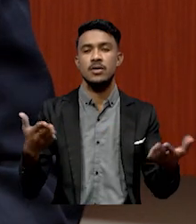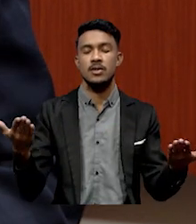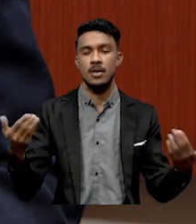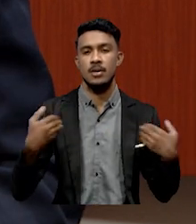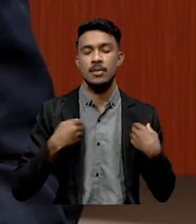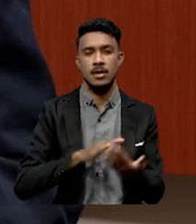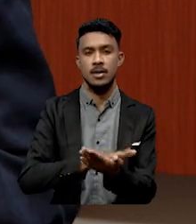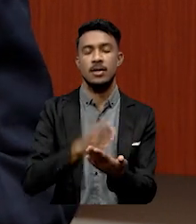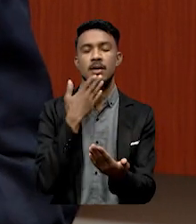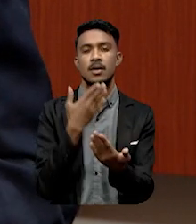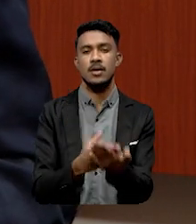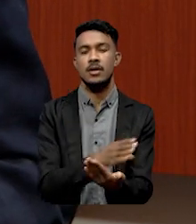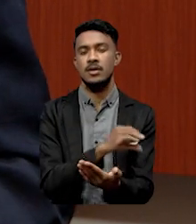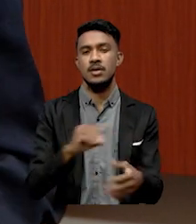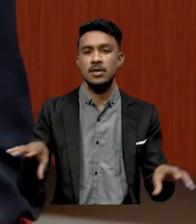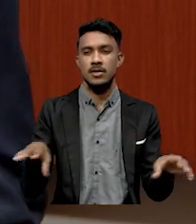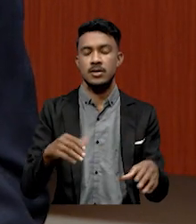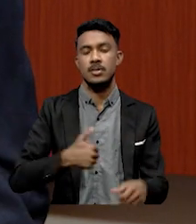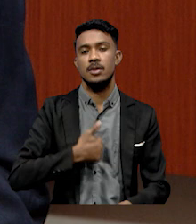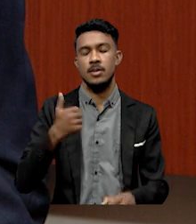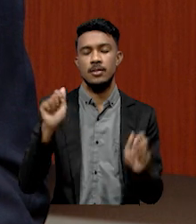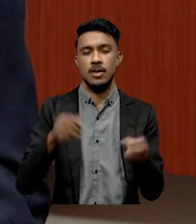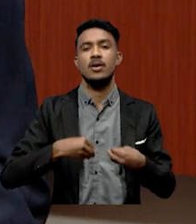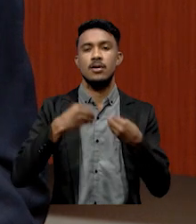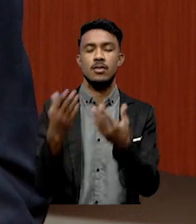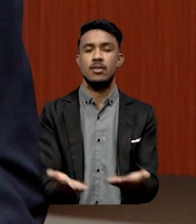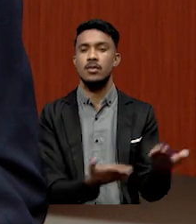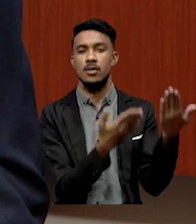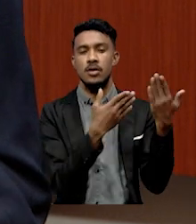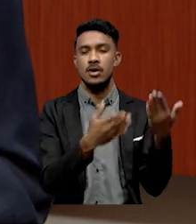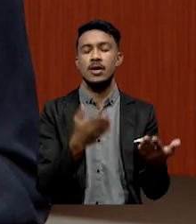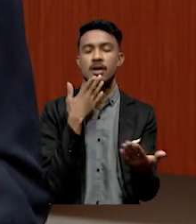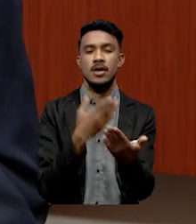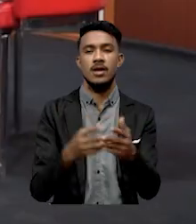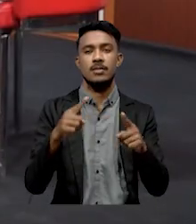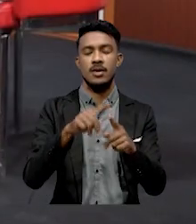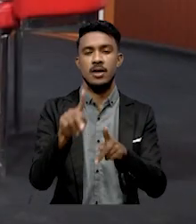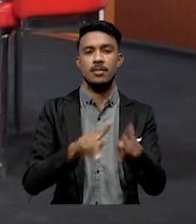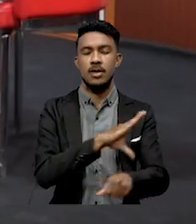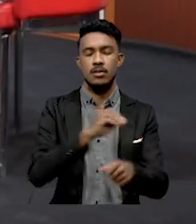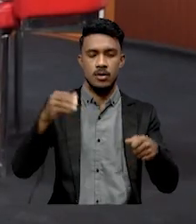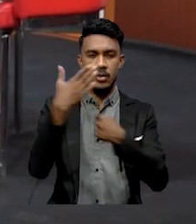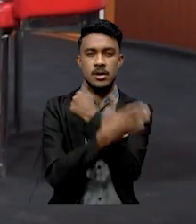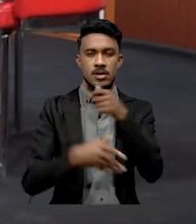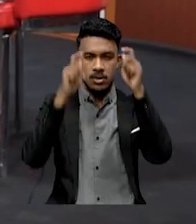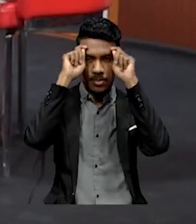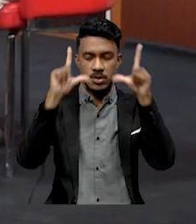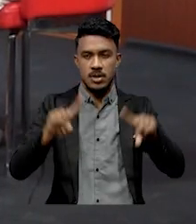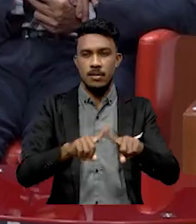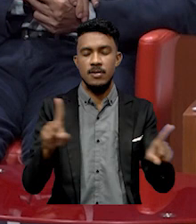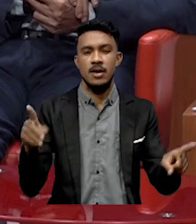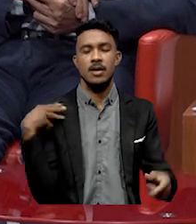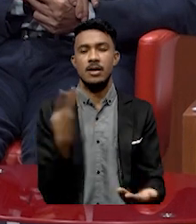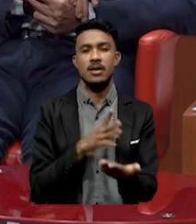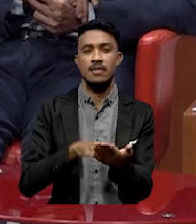sustentável. Investimento privado pelo lori benefício do povo na nação Timor-Leste, mas becare que tenha gestão fraco, investimento